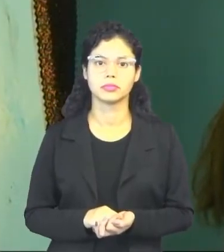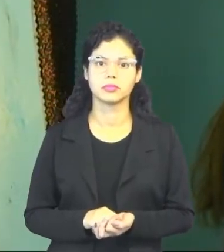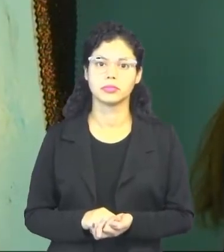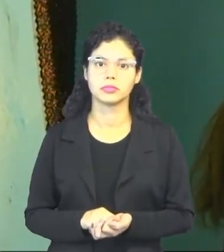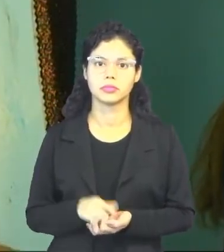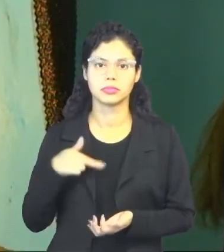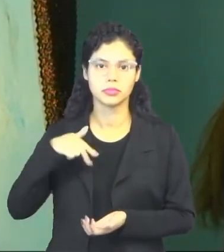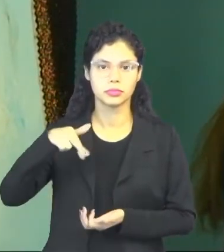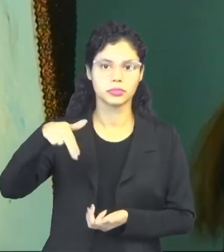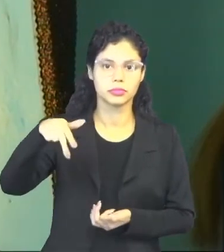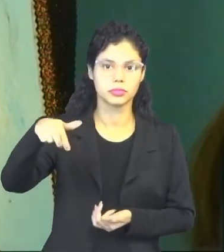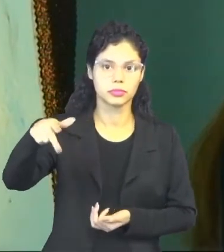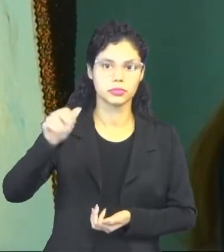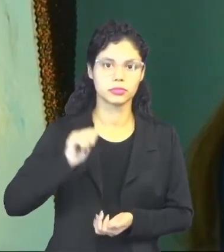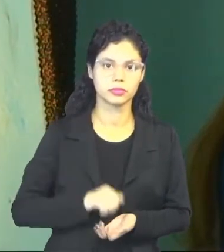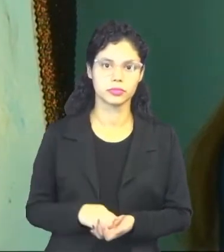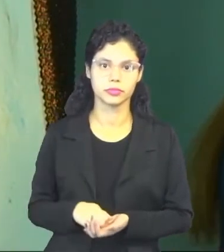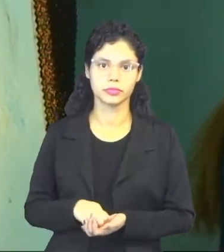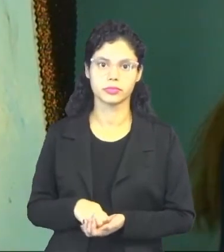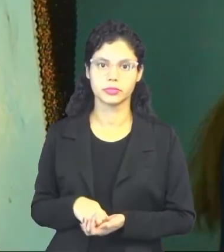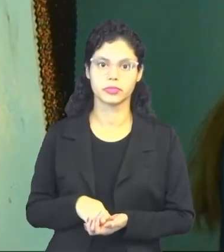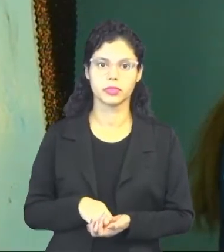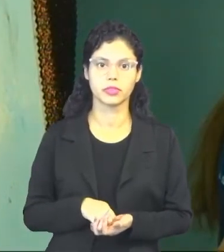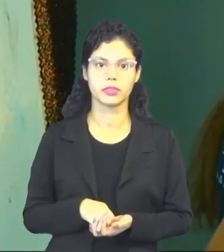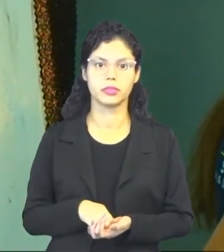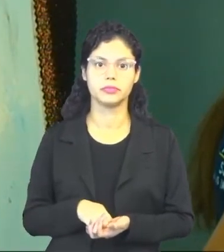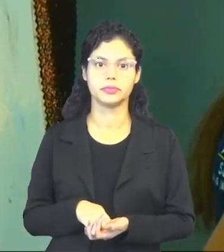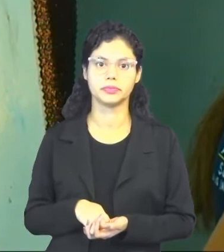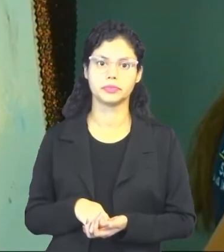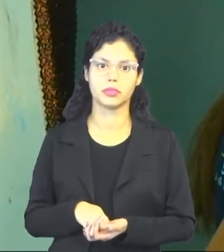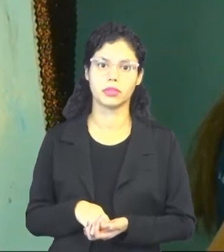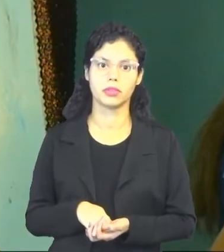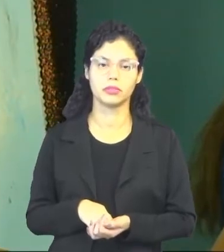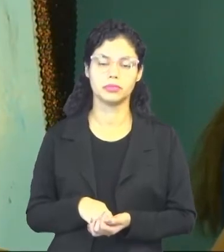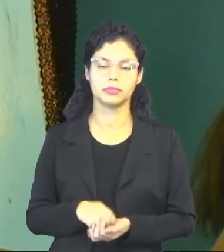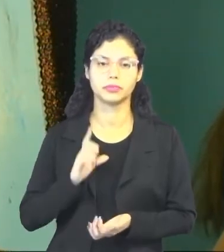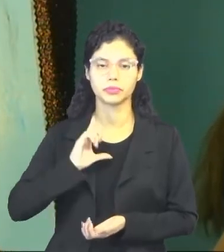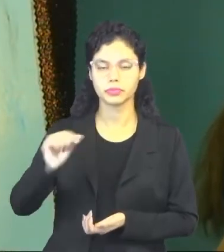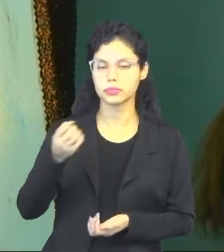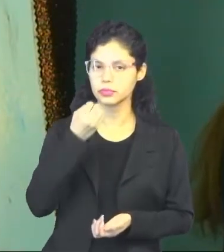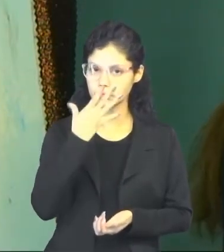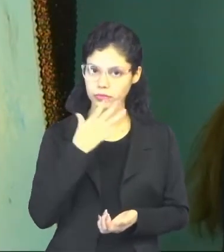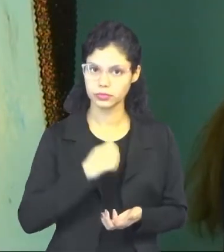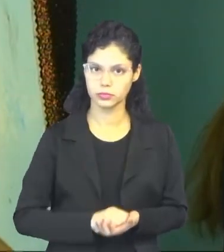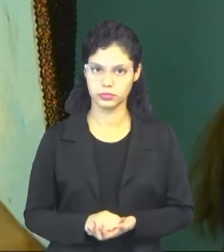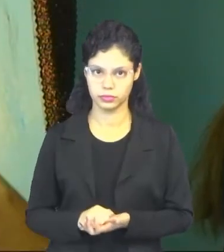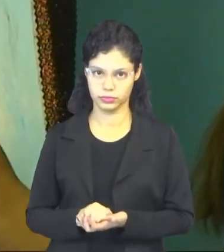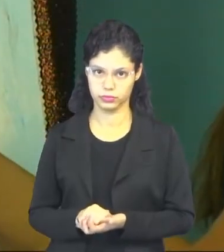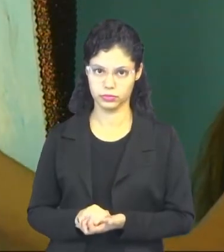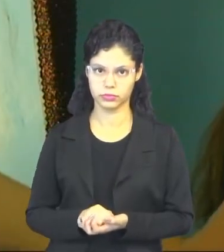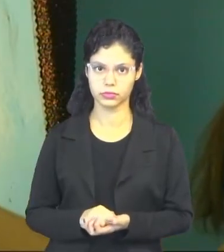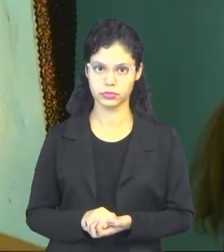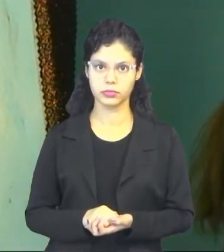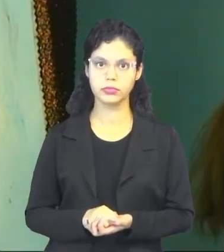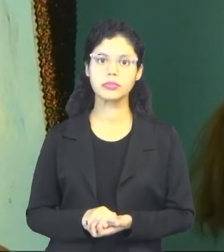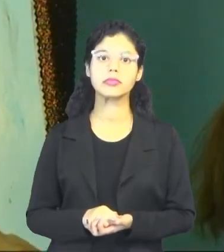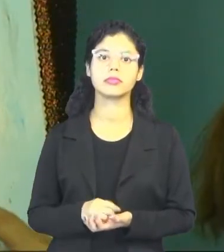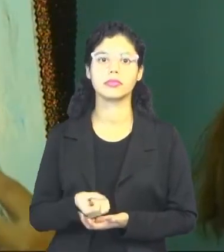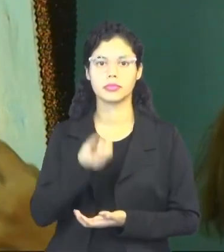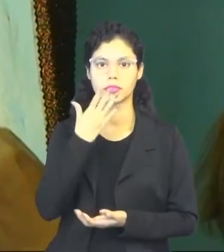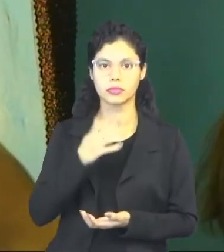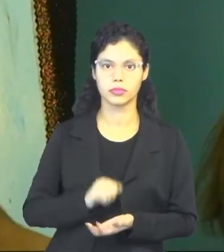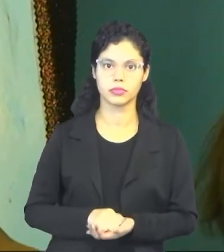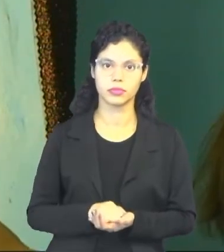um desenho aqui que mostra que ele está em movimento, né? Ele vai atrás da máquina fotográfica para poder fazer o quê, ó?